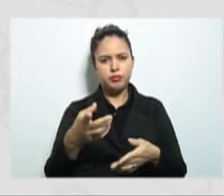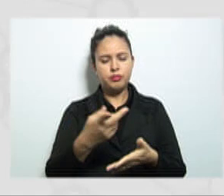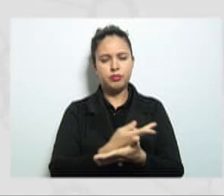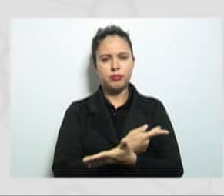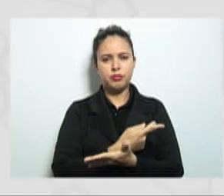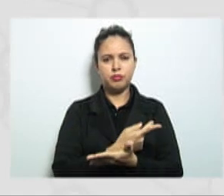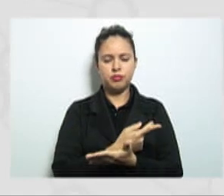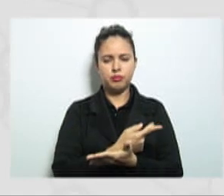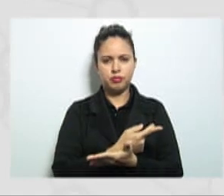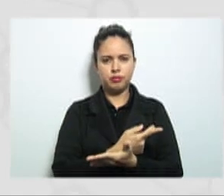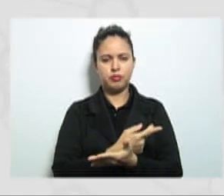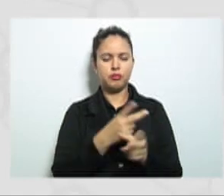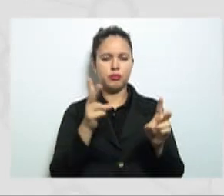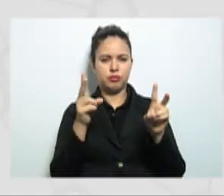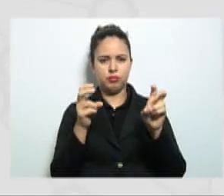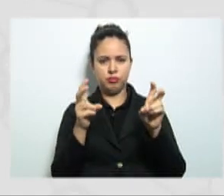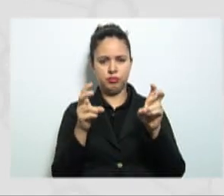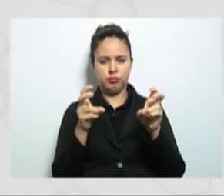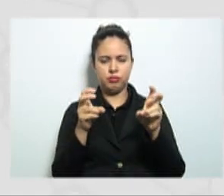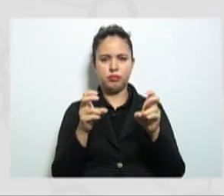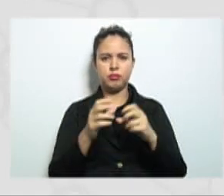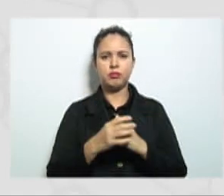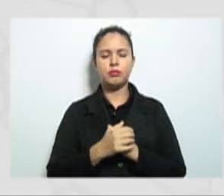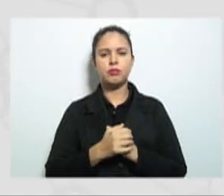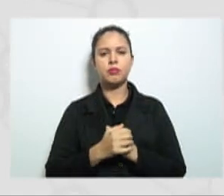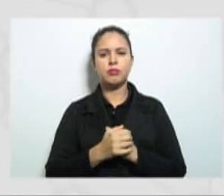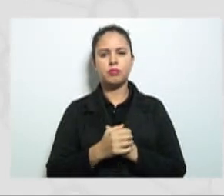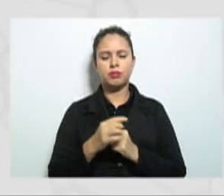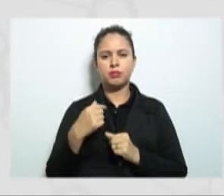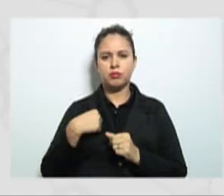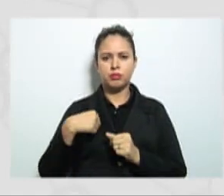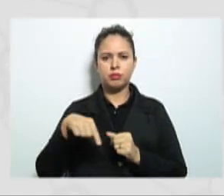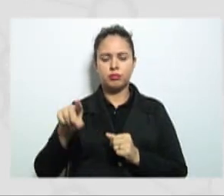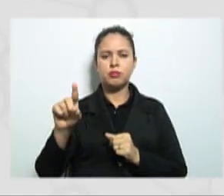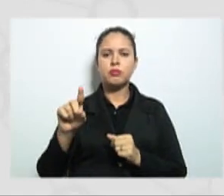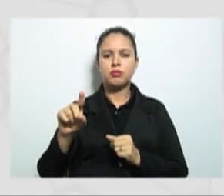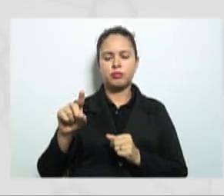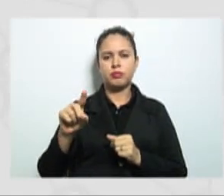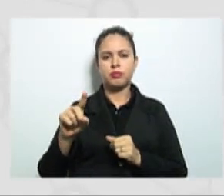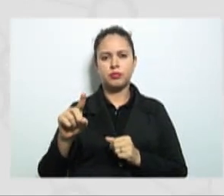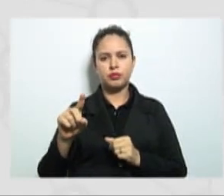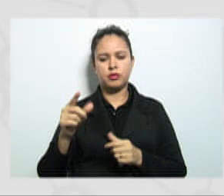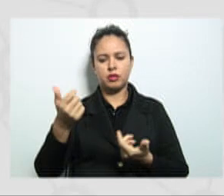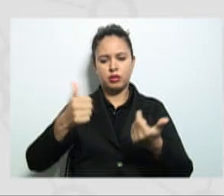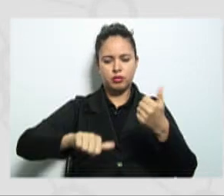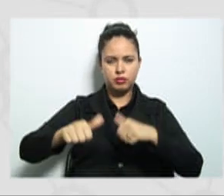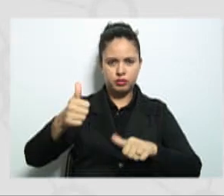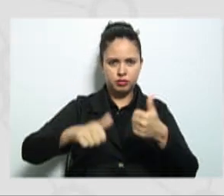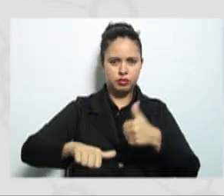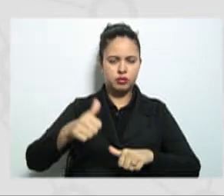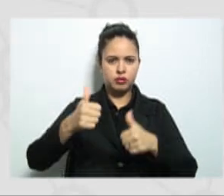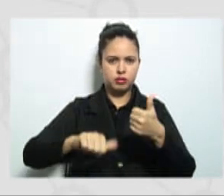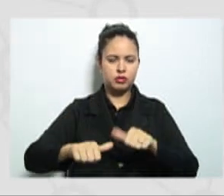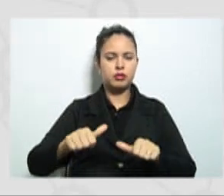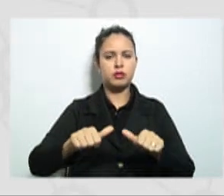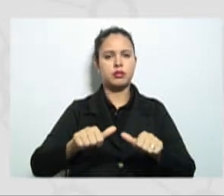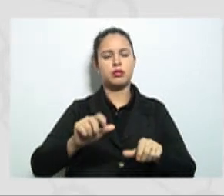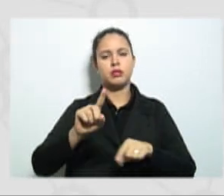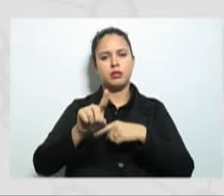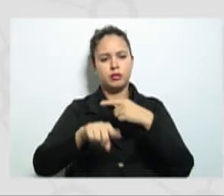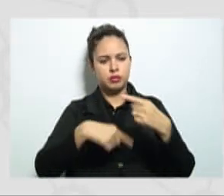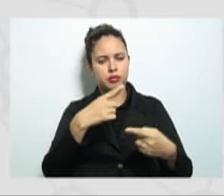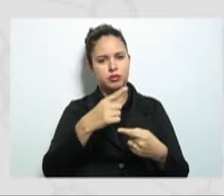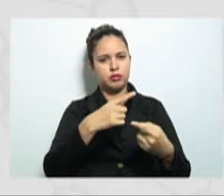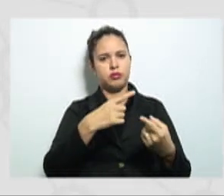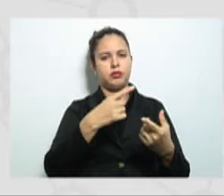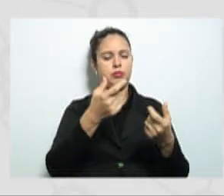ou assunto. Ou seja, eu vou lá no laboratório de química fazer um experimento. Logo depois eu vou relatar,